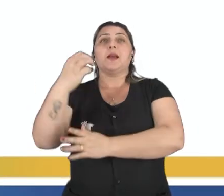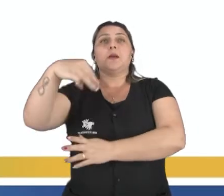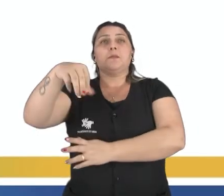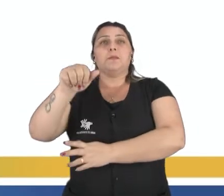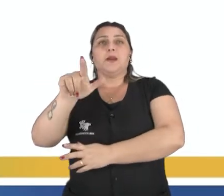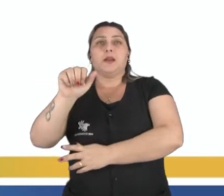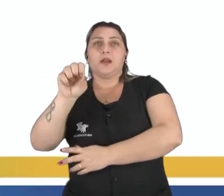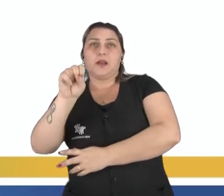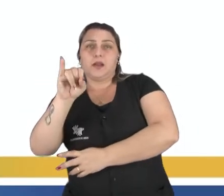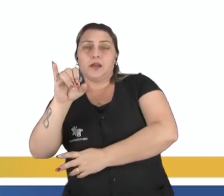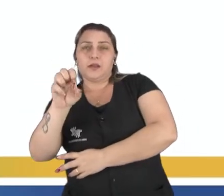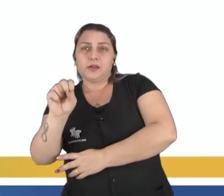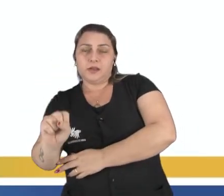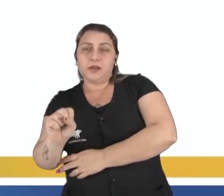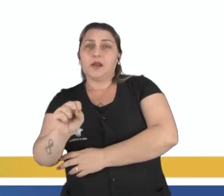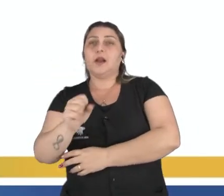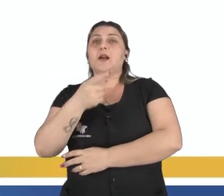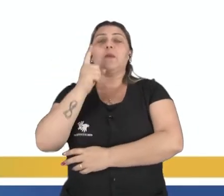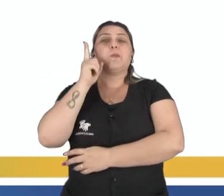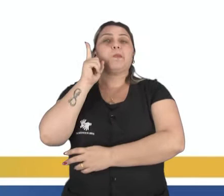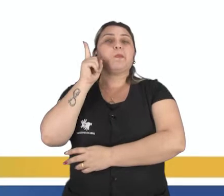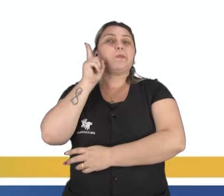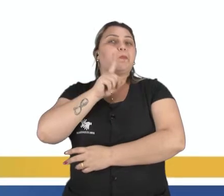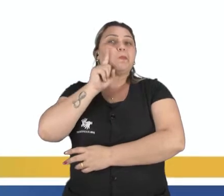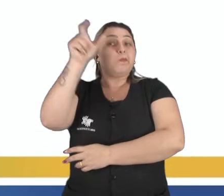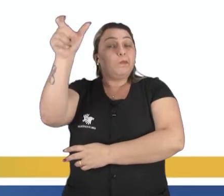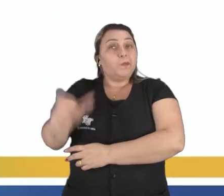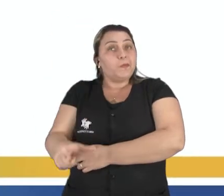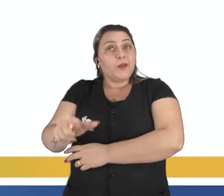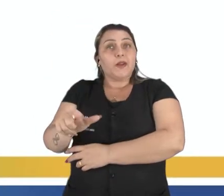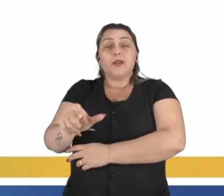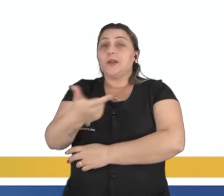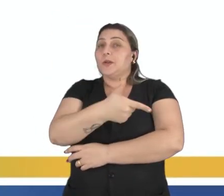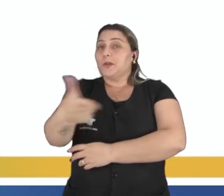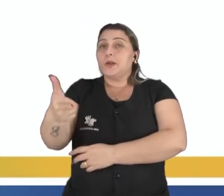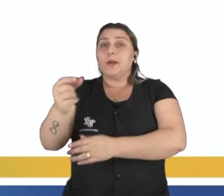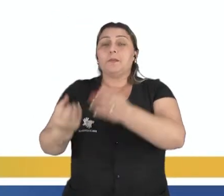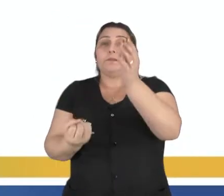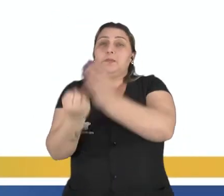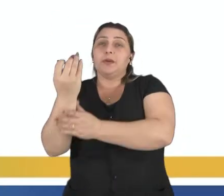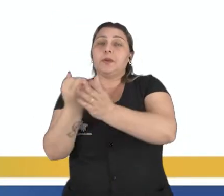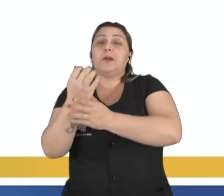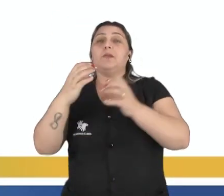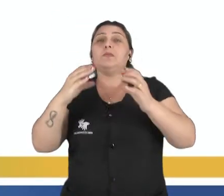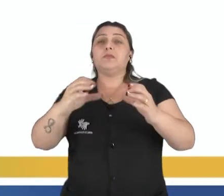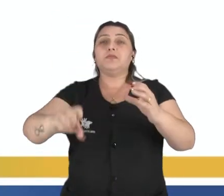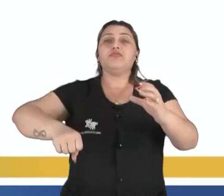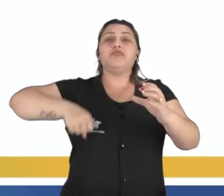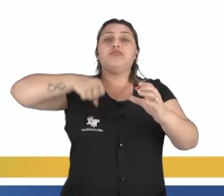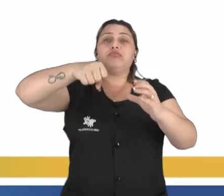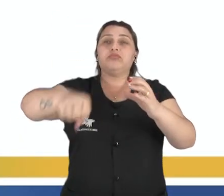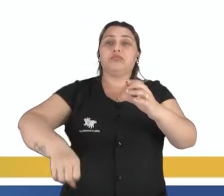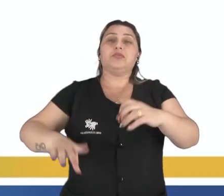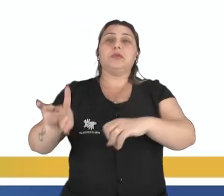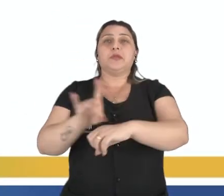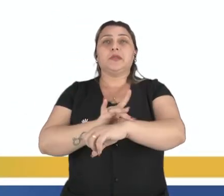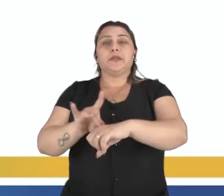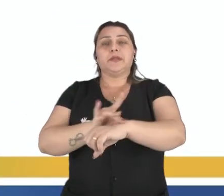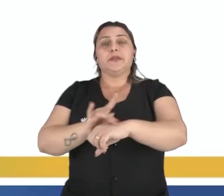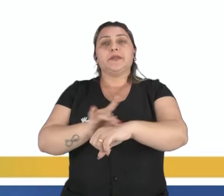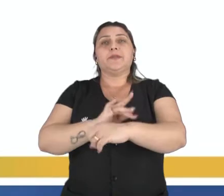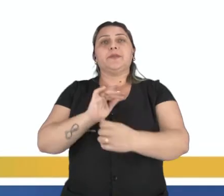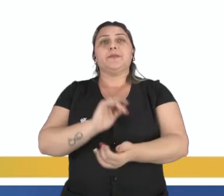Malásia é tomada, então os americanos eles ficam sem a produção da borracha, e a borracha era necessária para os tanques, né,